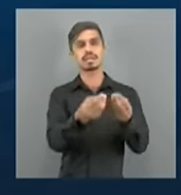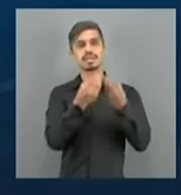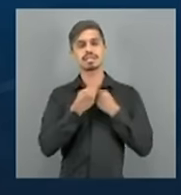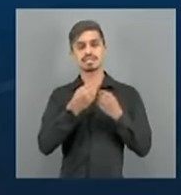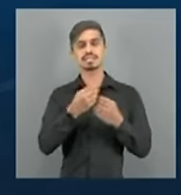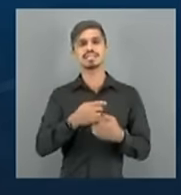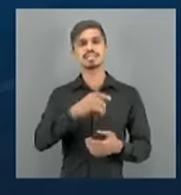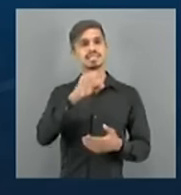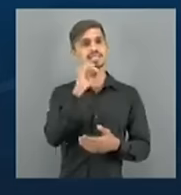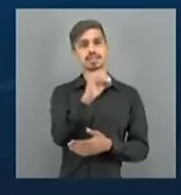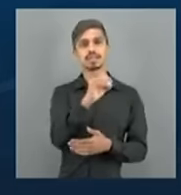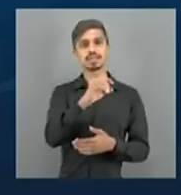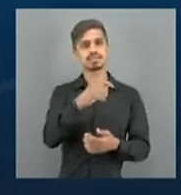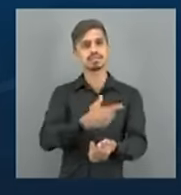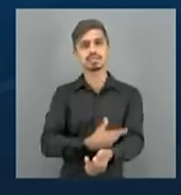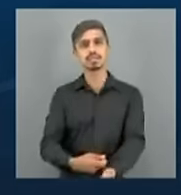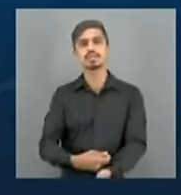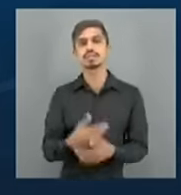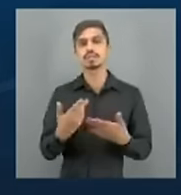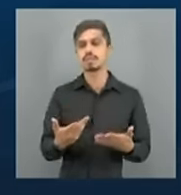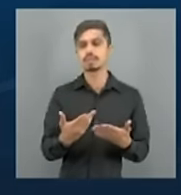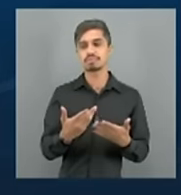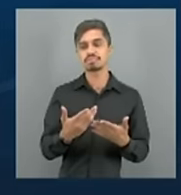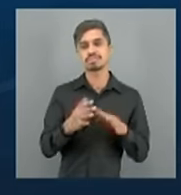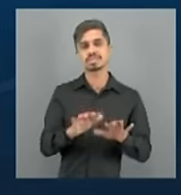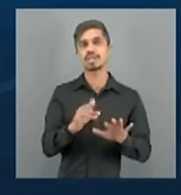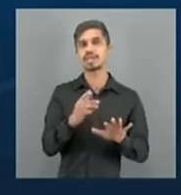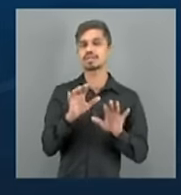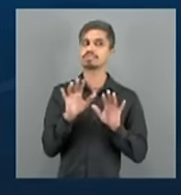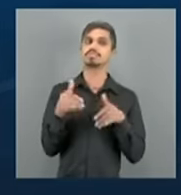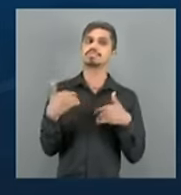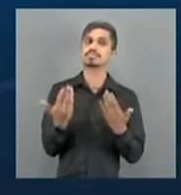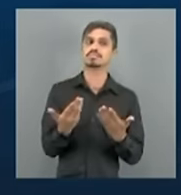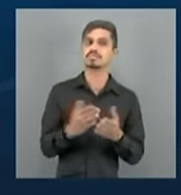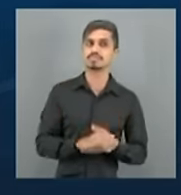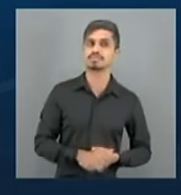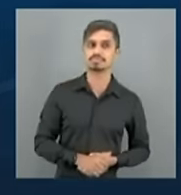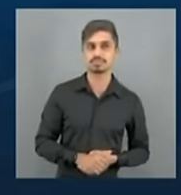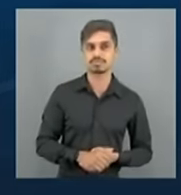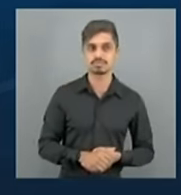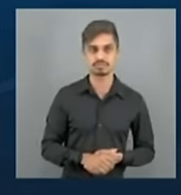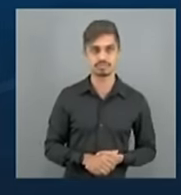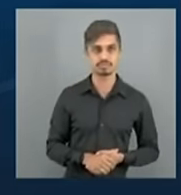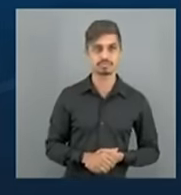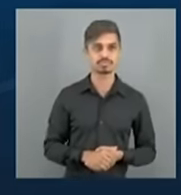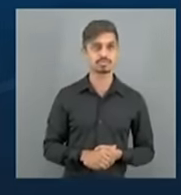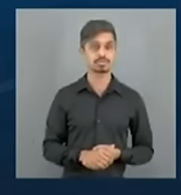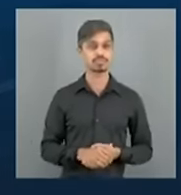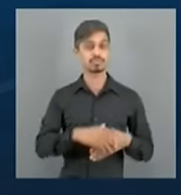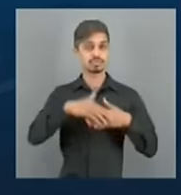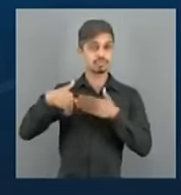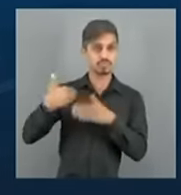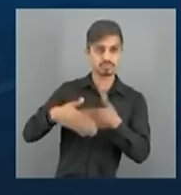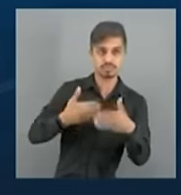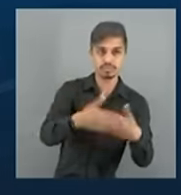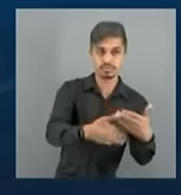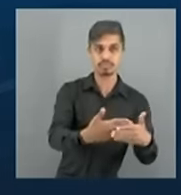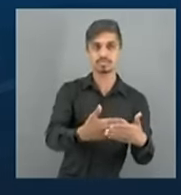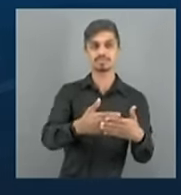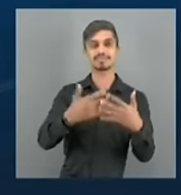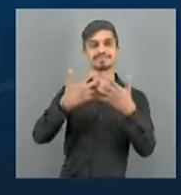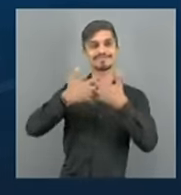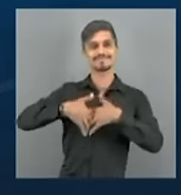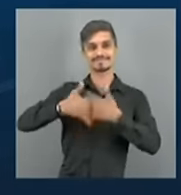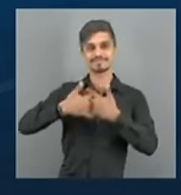eu tava aí na sua terra. Então, assim, é isso, cara. Não tem... Os modos operantes é bem